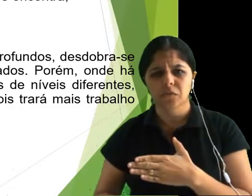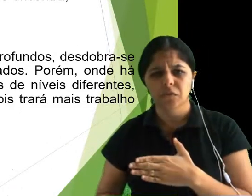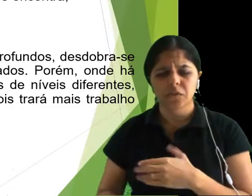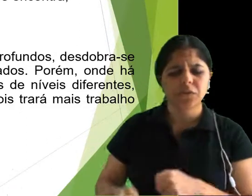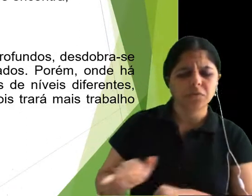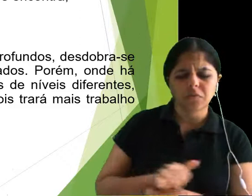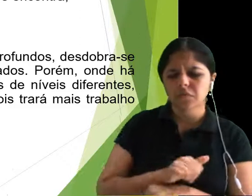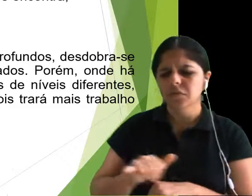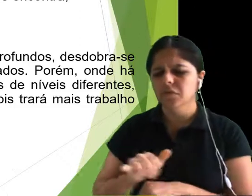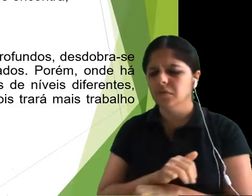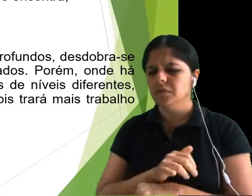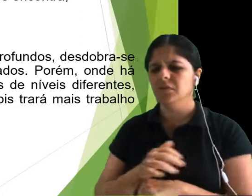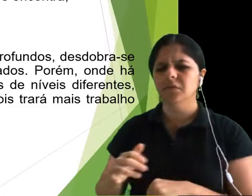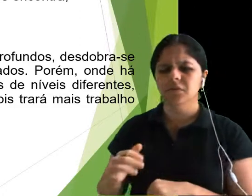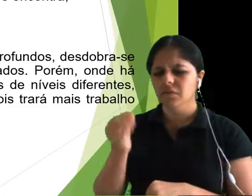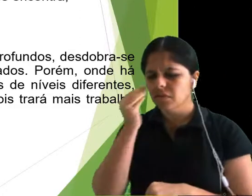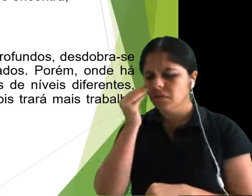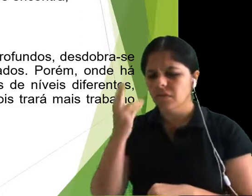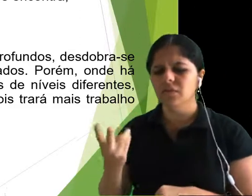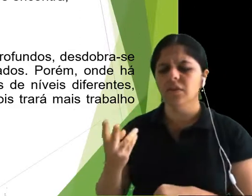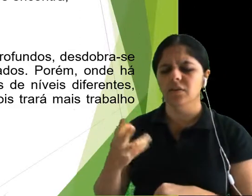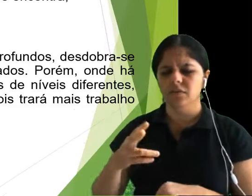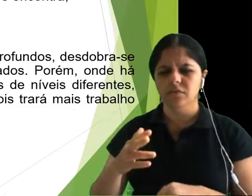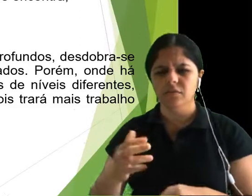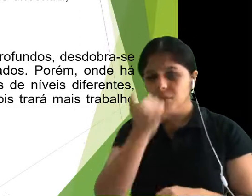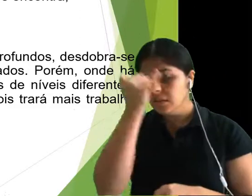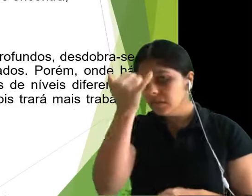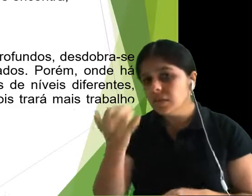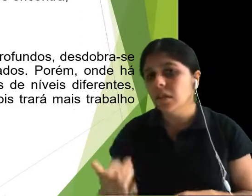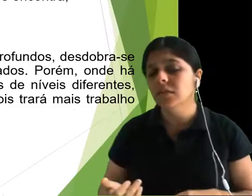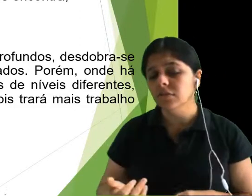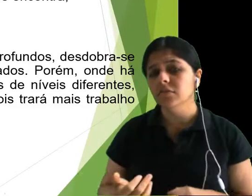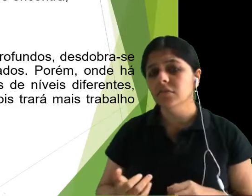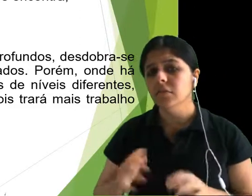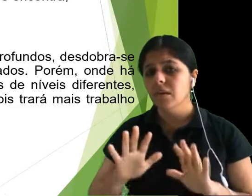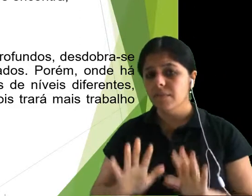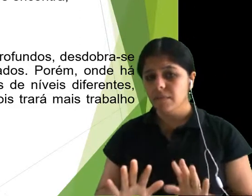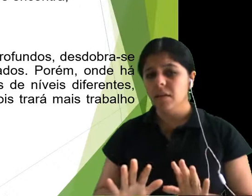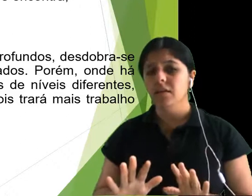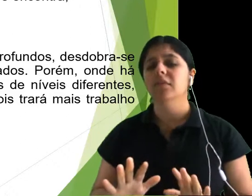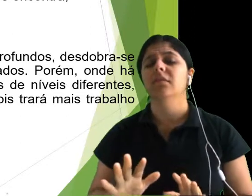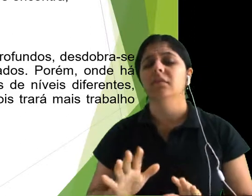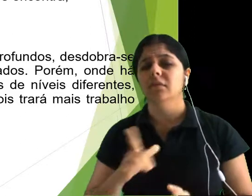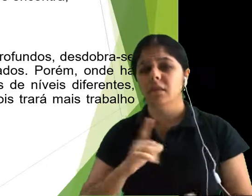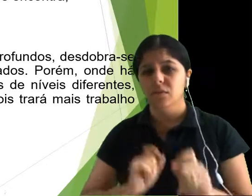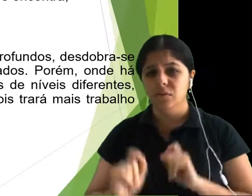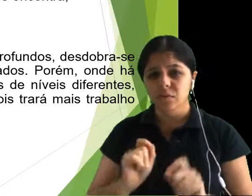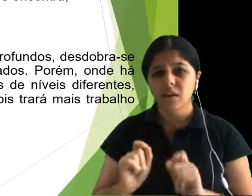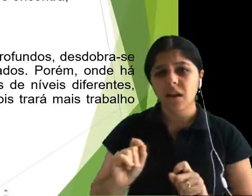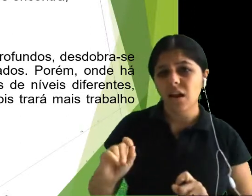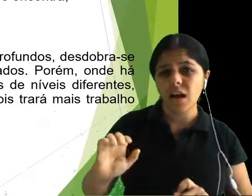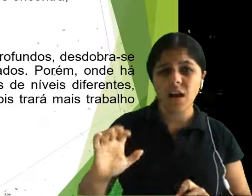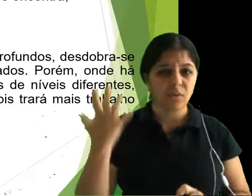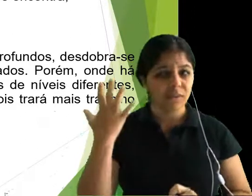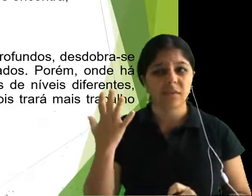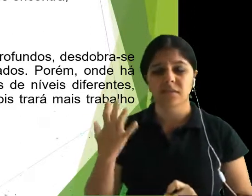acidente tipo nos dois acima citados, nesse que eu falei. Mas, gente, há pouca possibilidade de ocorrer quedas de